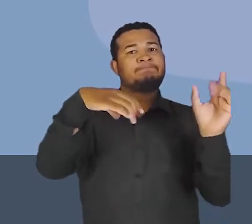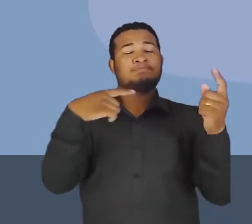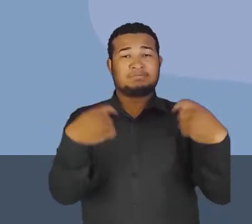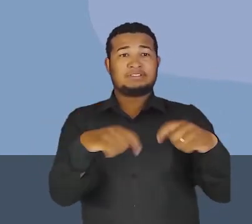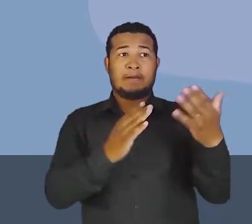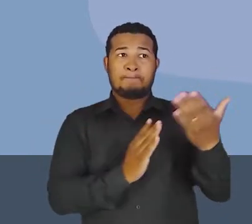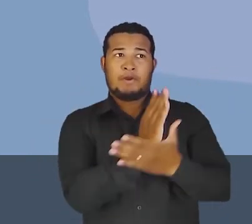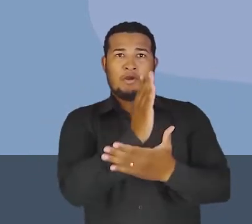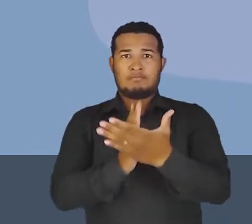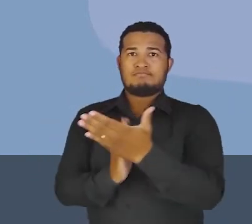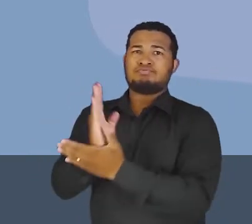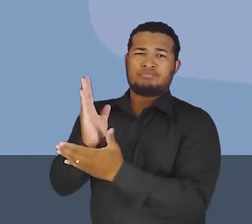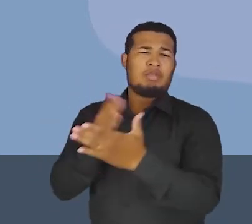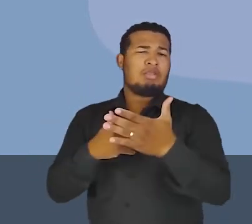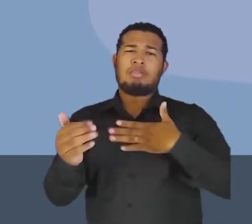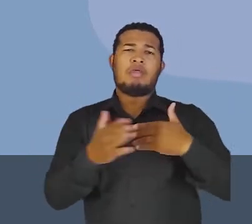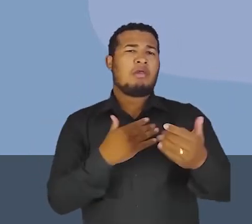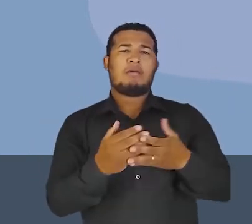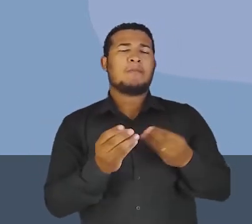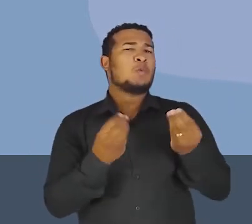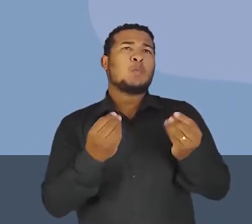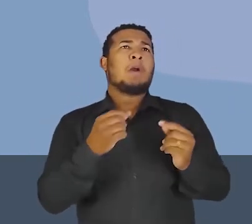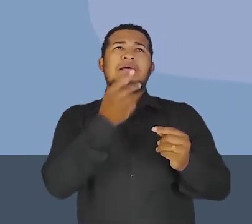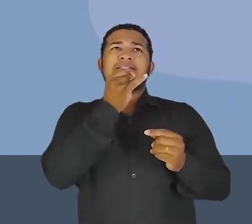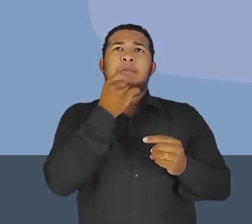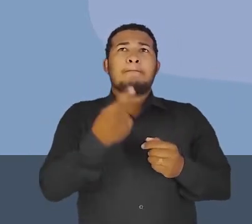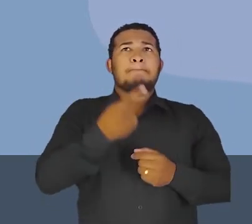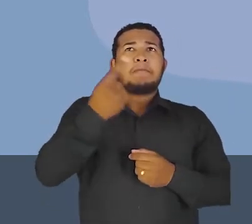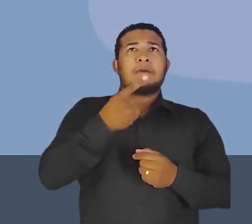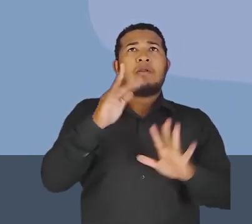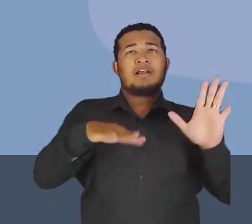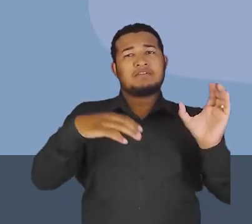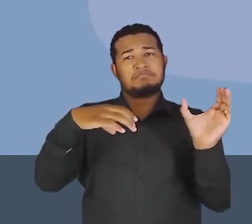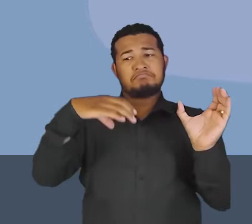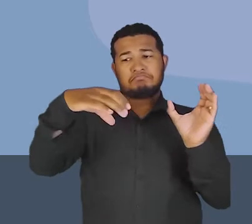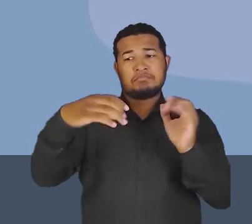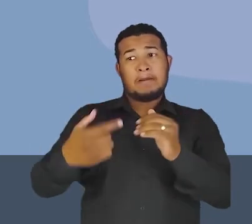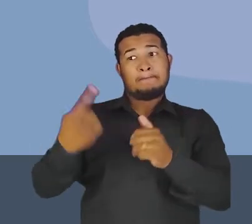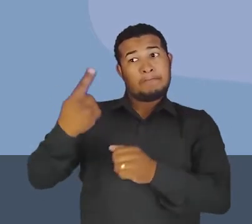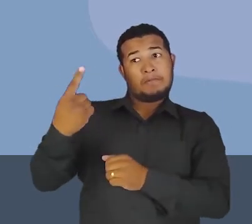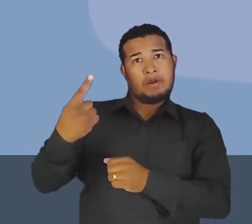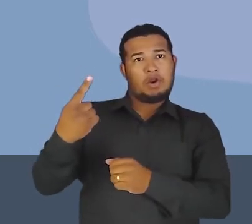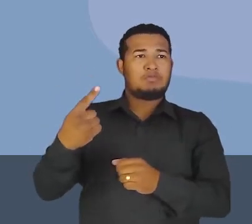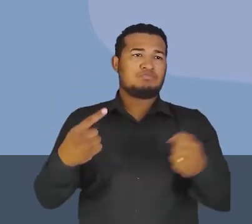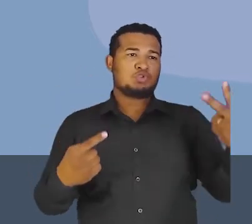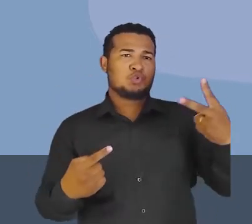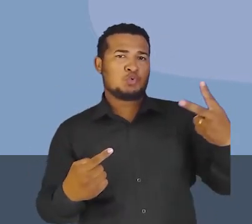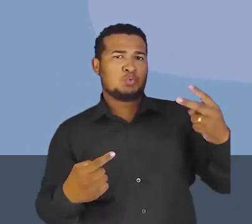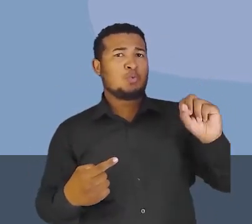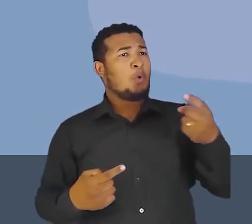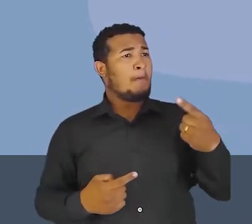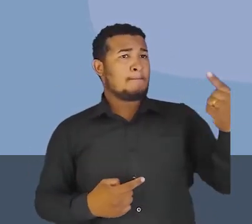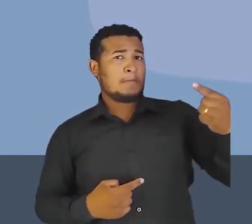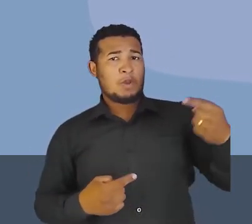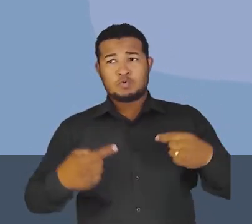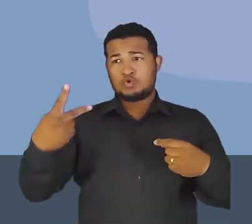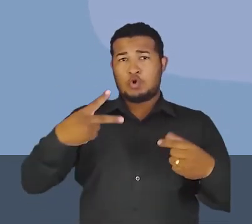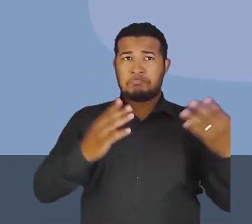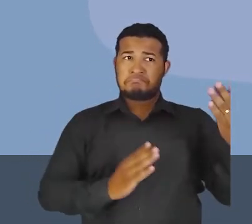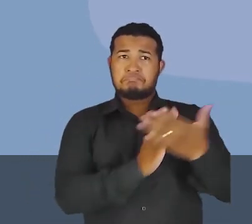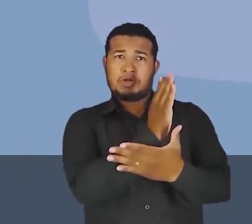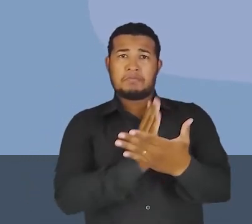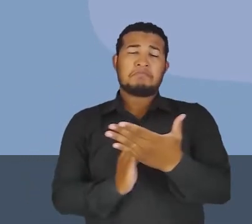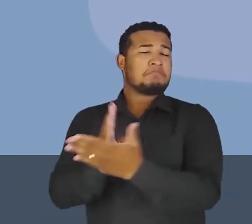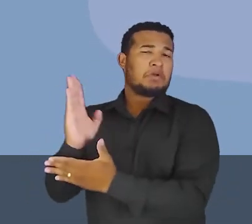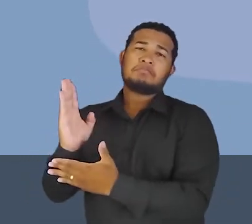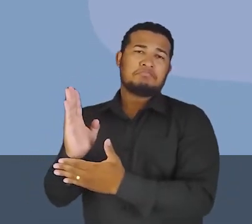casas, independente de qual passe primeiro. Às vezes pode-se começar tanto no Senado como na Câmara dos Deputados,